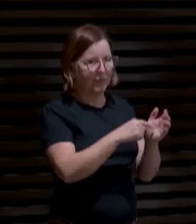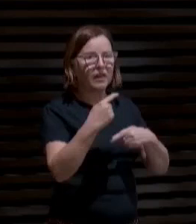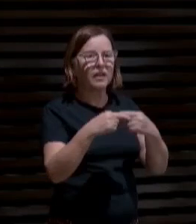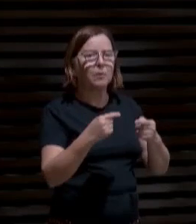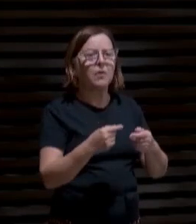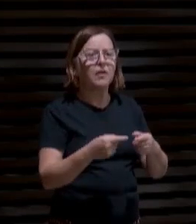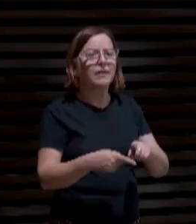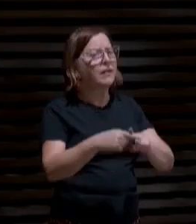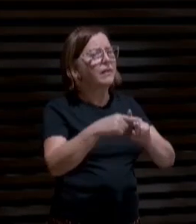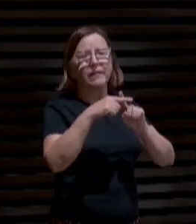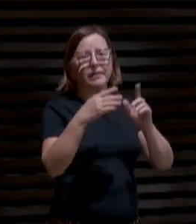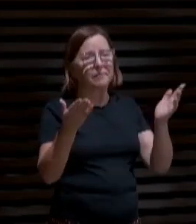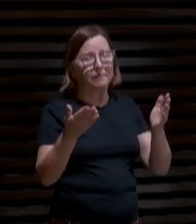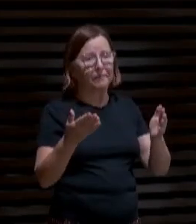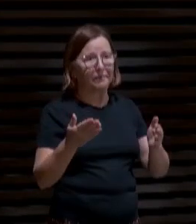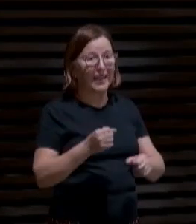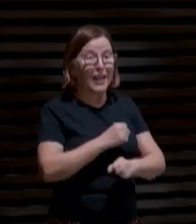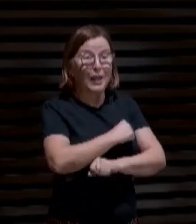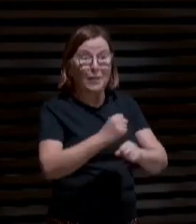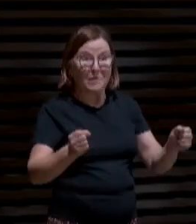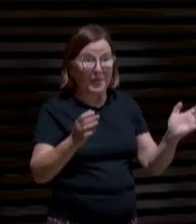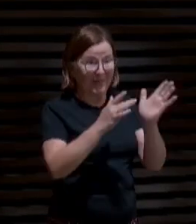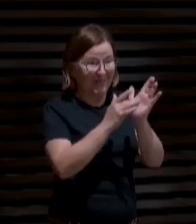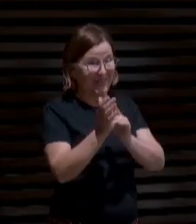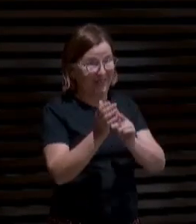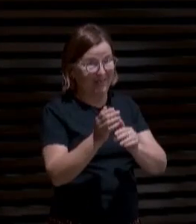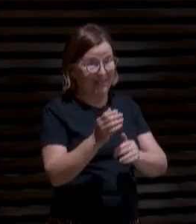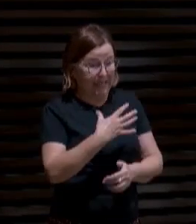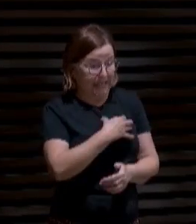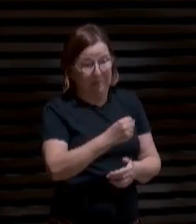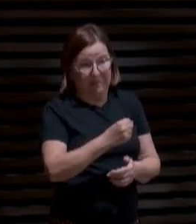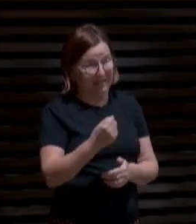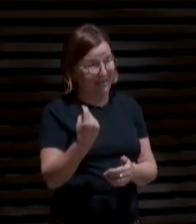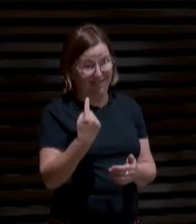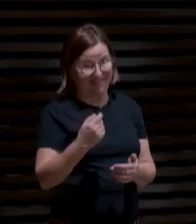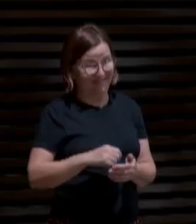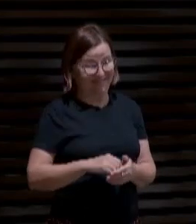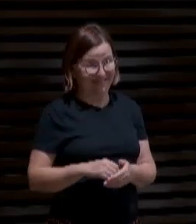Jesus não podia se matar, ele tinha que ser assassinado pelo meu pecado.